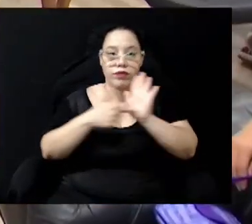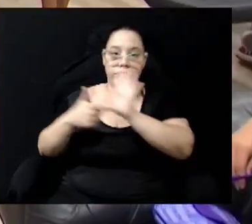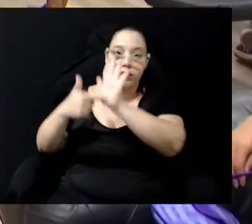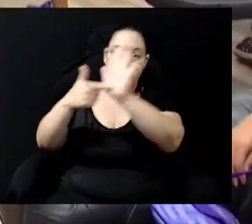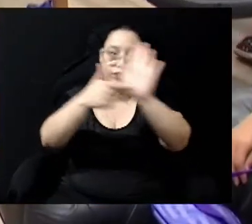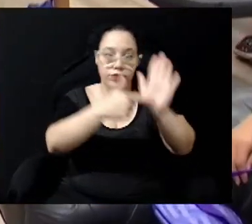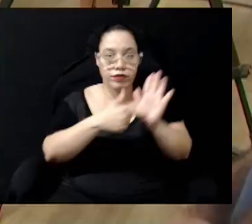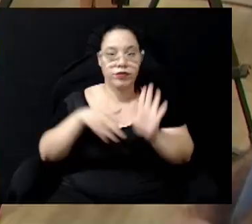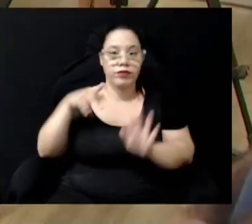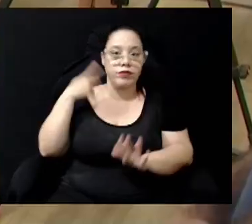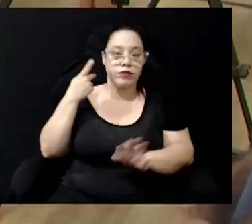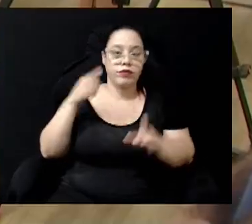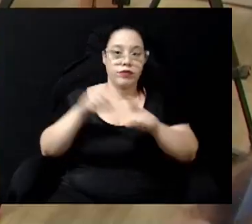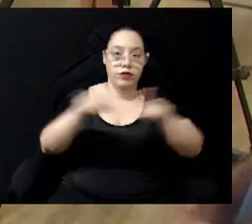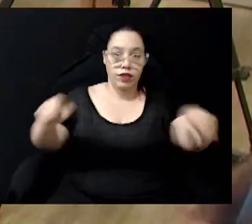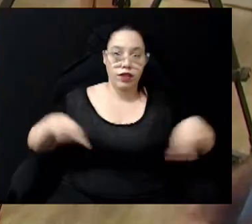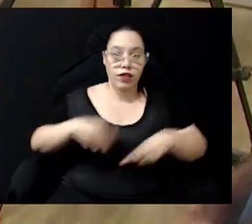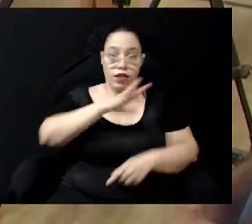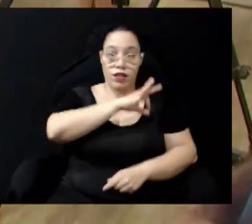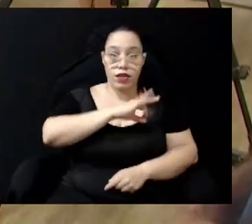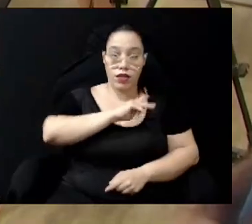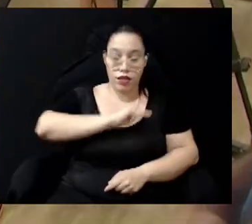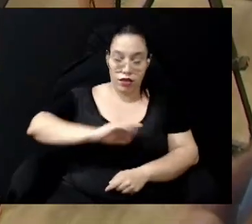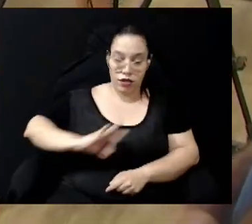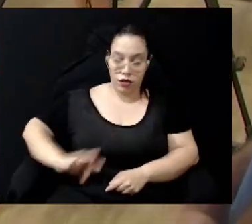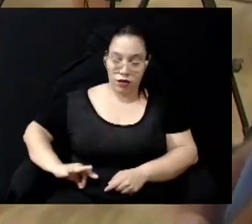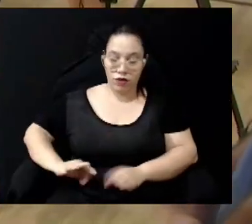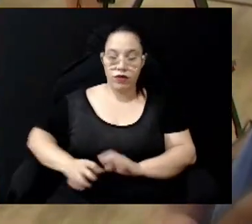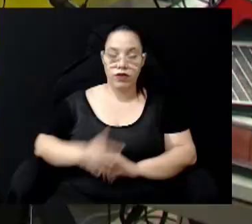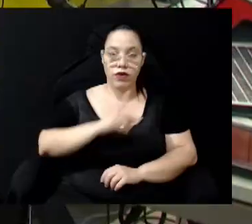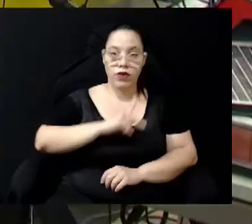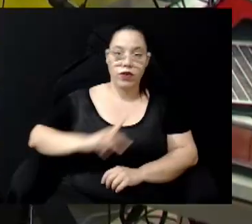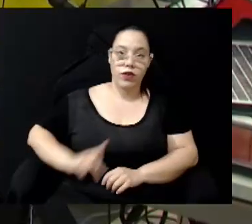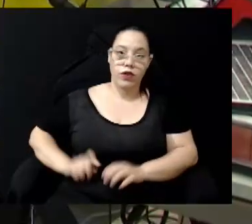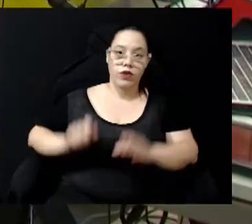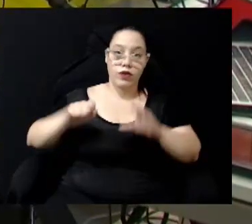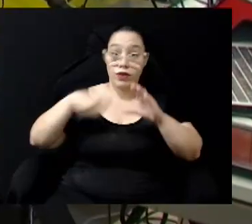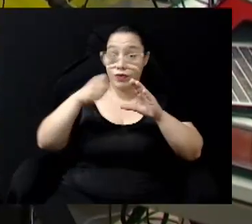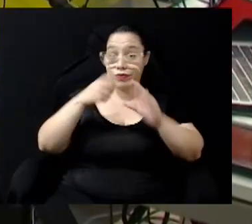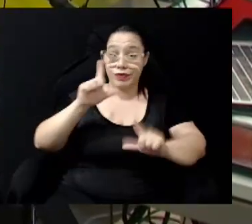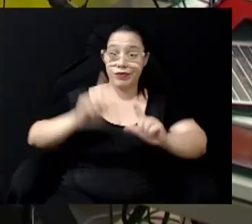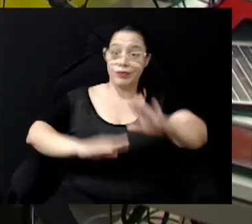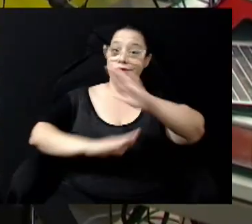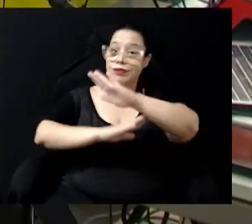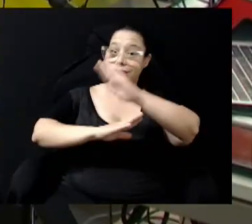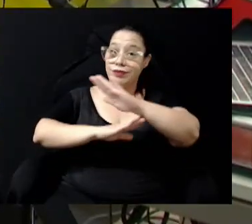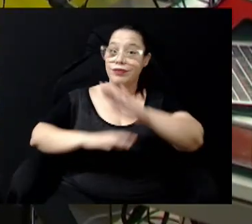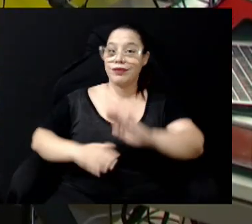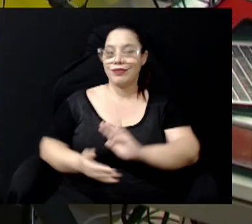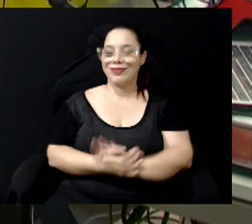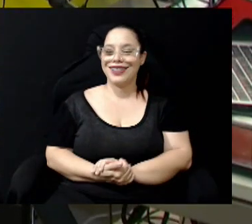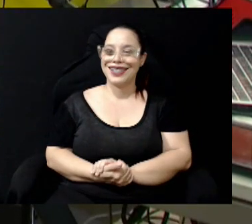Sala Presidencial e até mesmo o estúdio da TV Câmara.